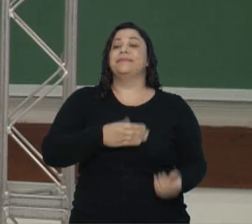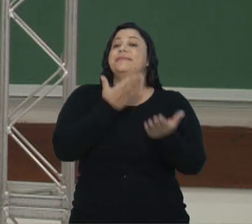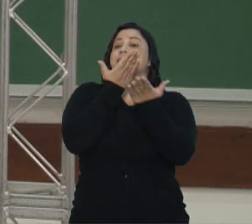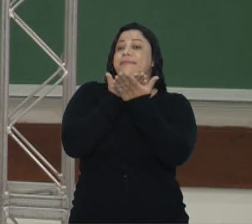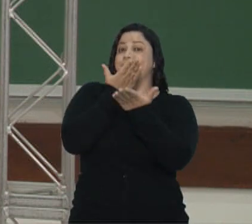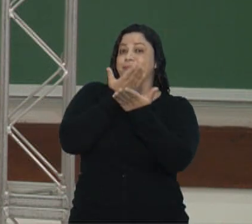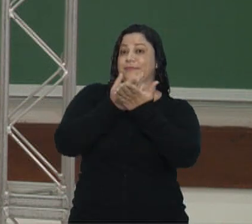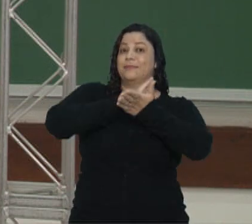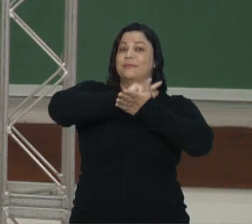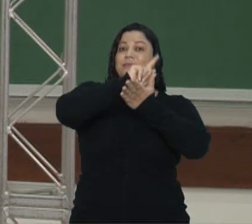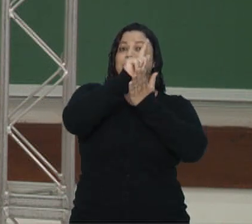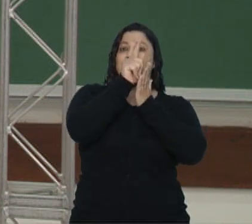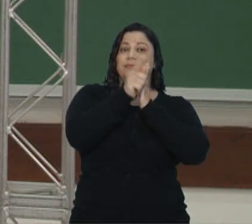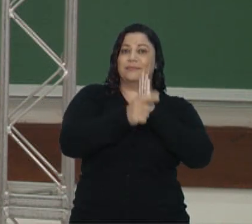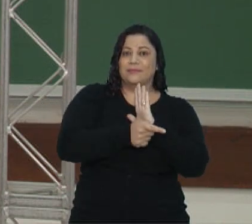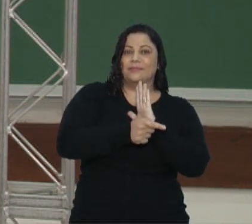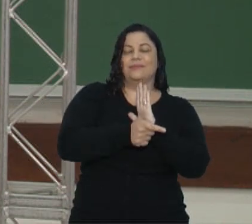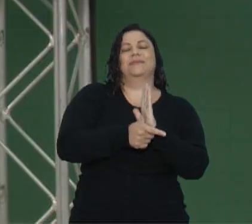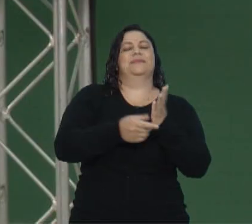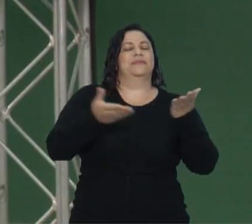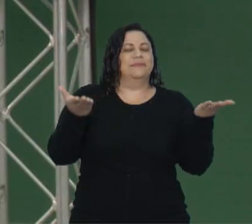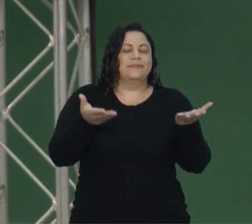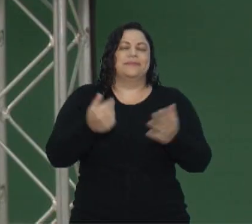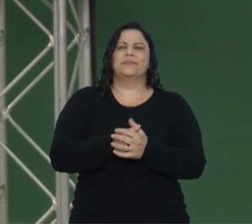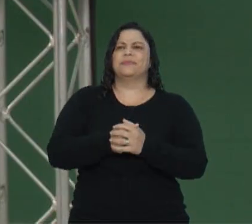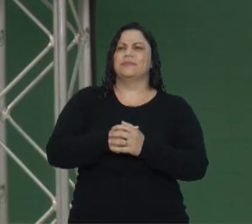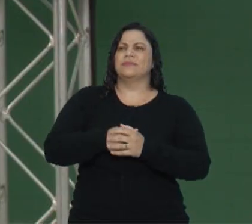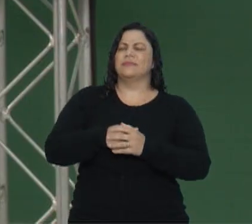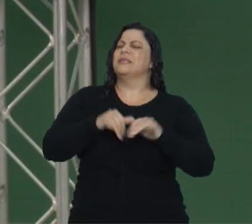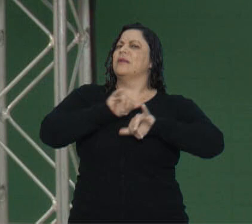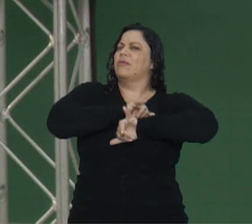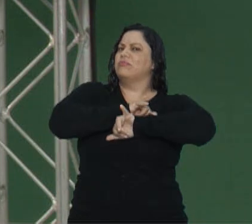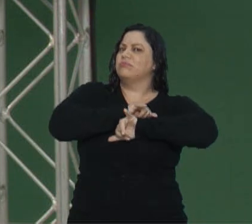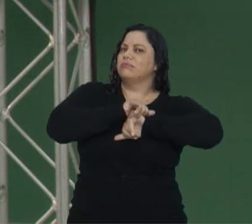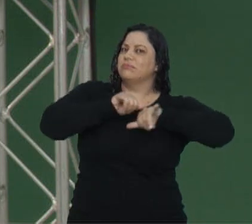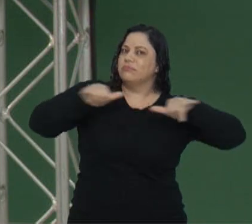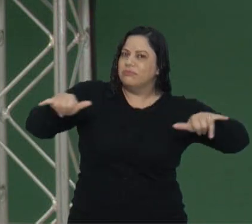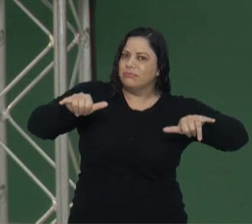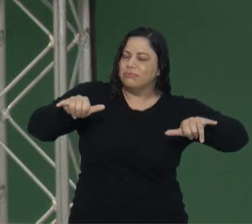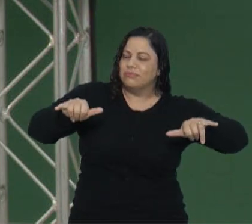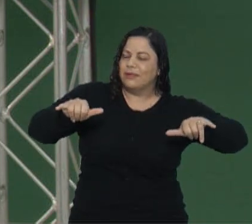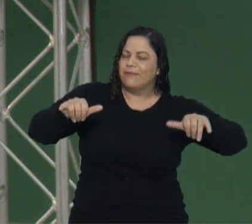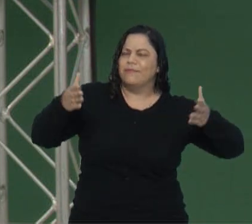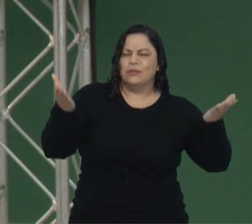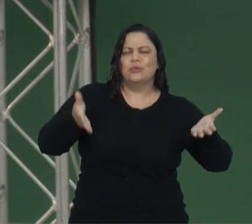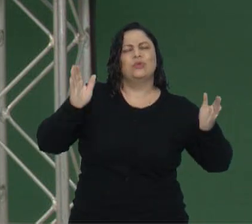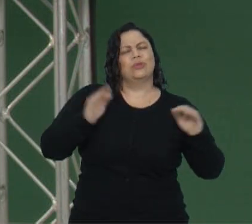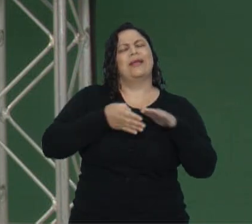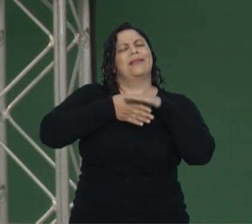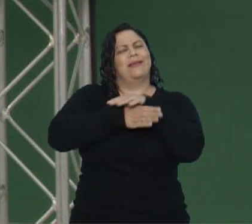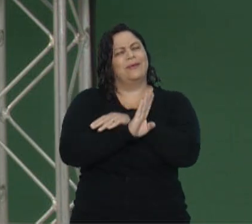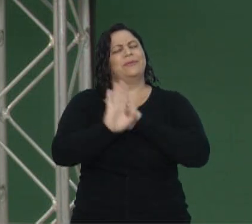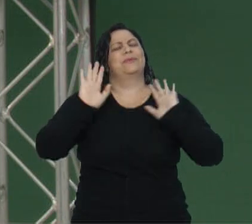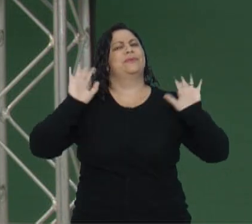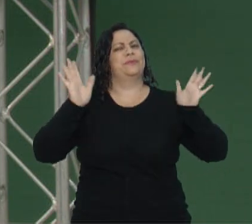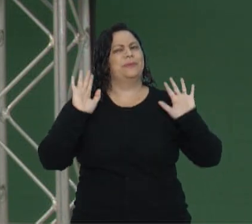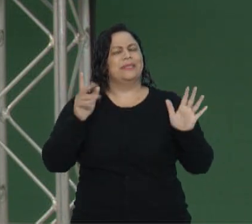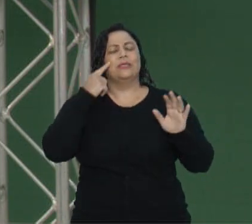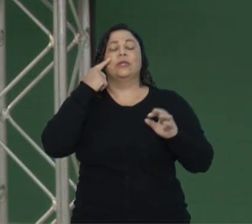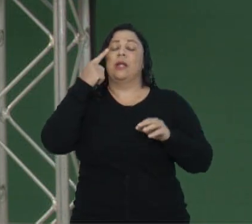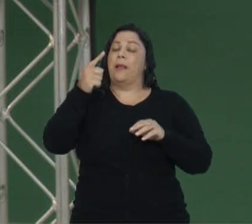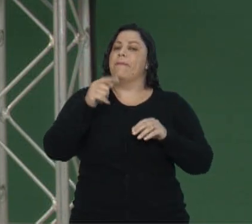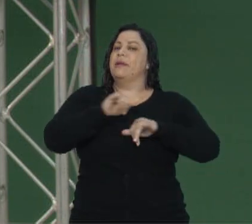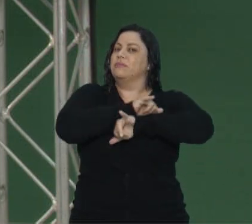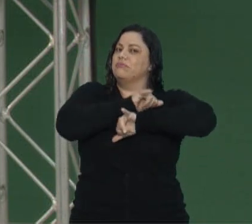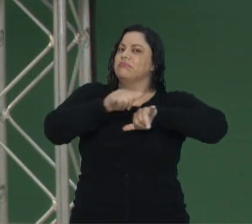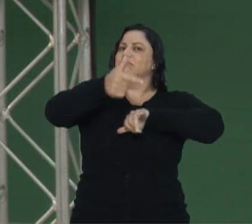não é isso? Quero dar um recado para você inicial. Você já está acostumado com esse recado, mas eu tenho que reforçar para você. Você